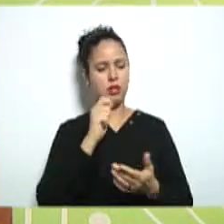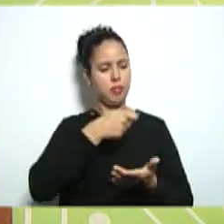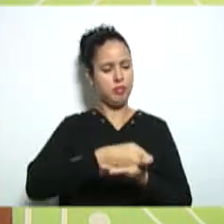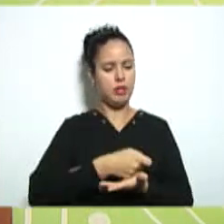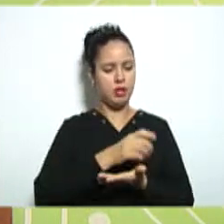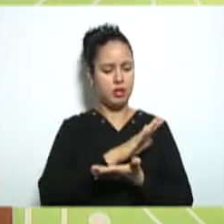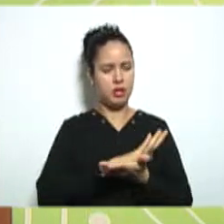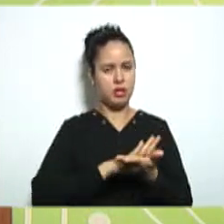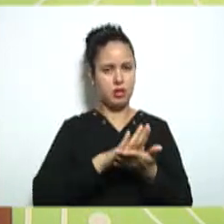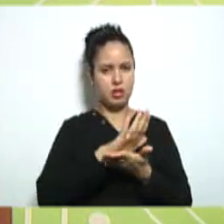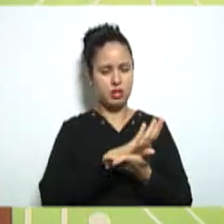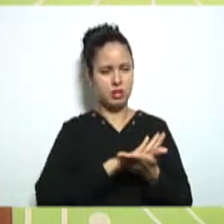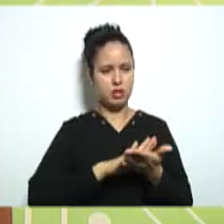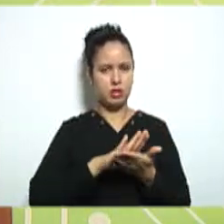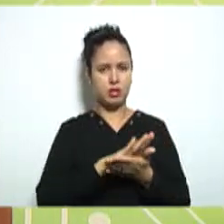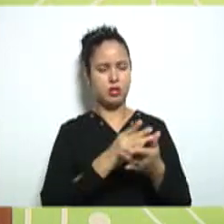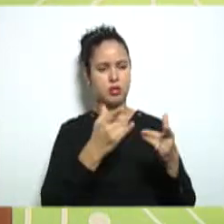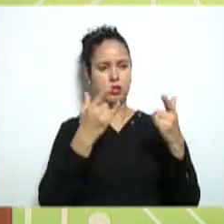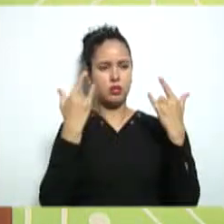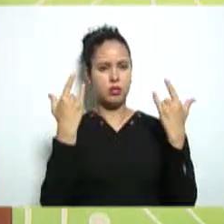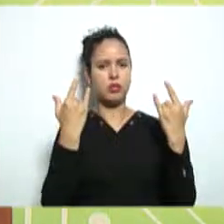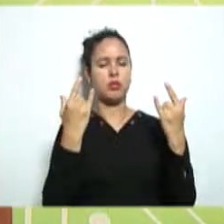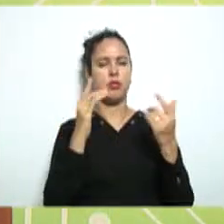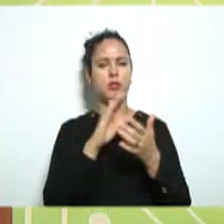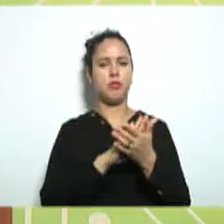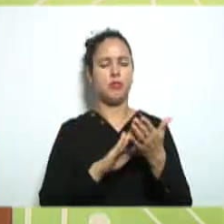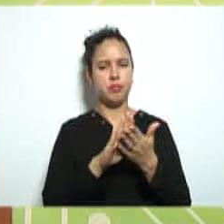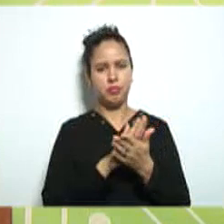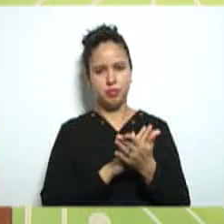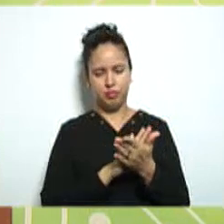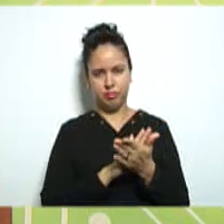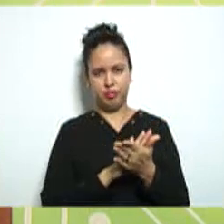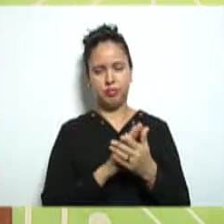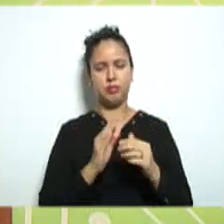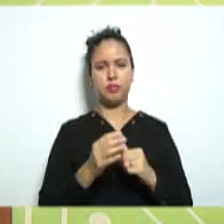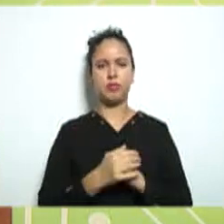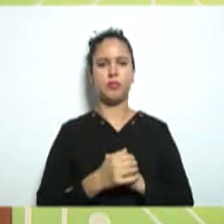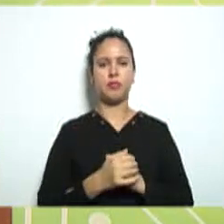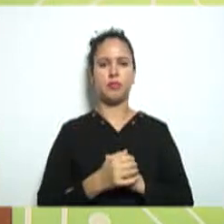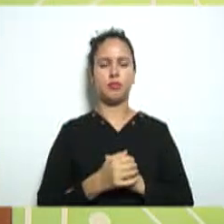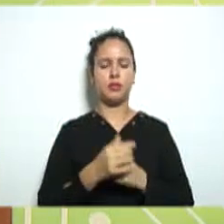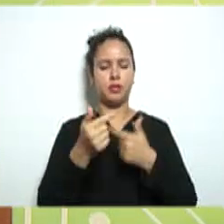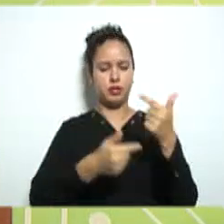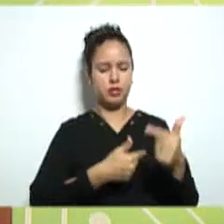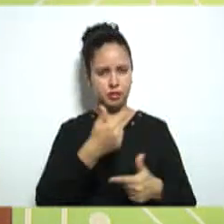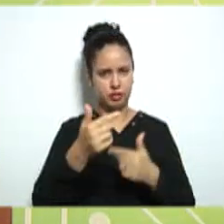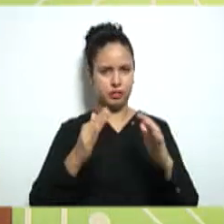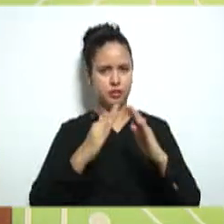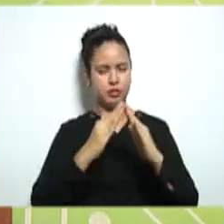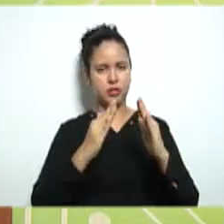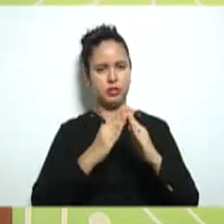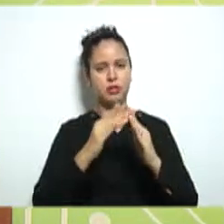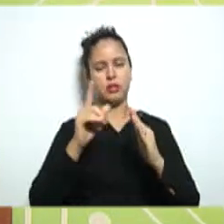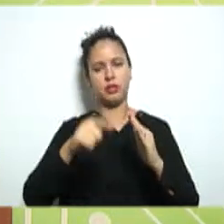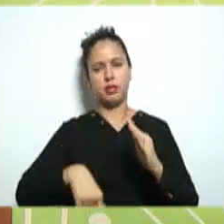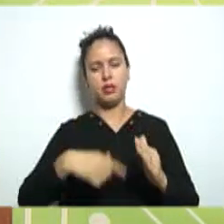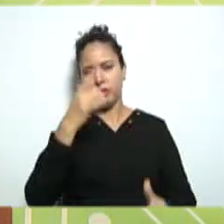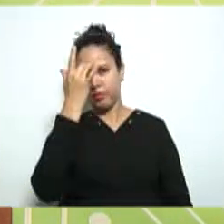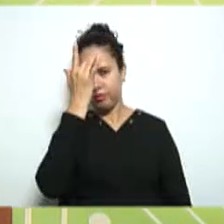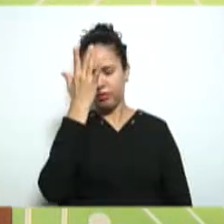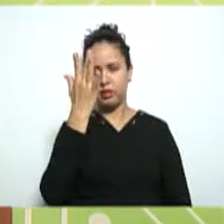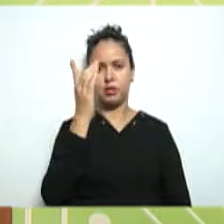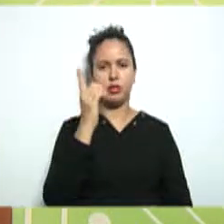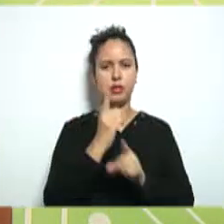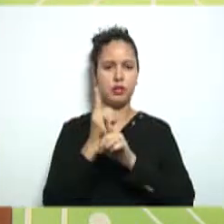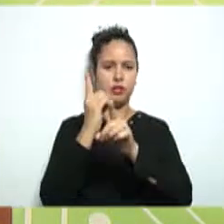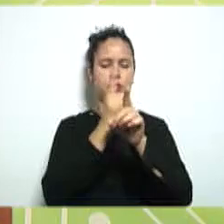recebem nenhum lucro, não recebem pagamento por aquele tipo de trabalho. Trabalho doméstico, facilmente podemos identificar